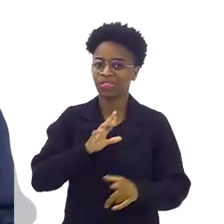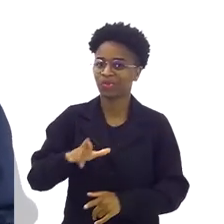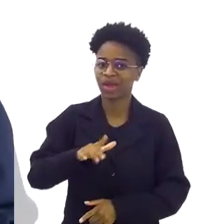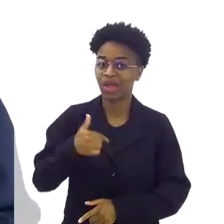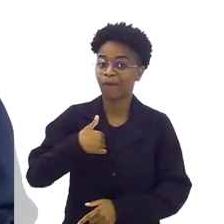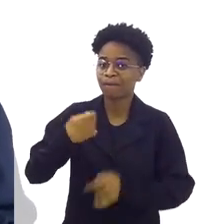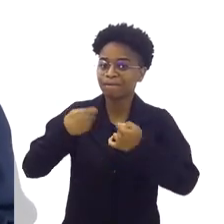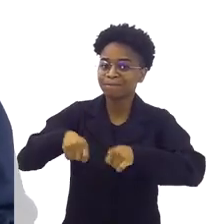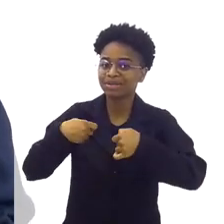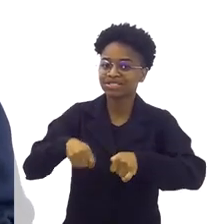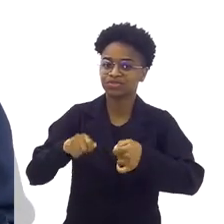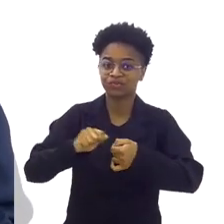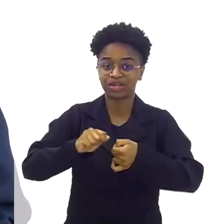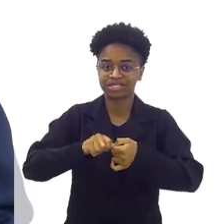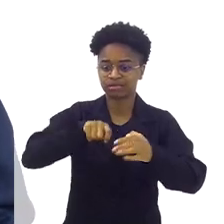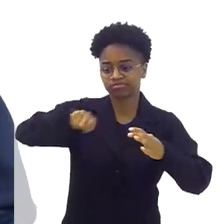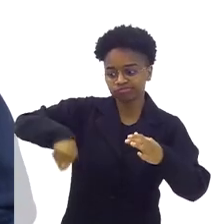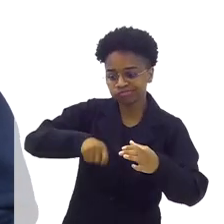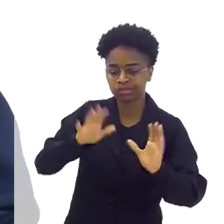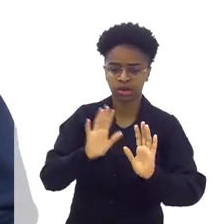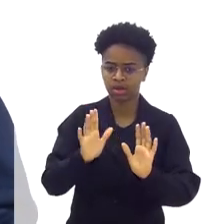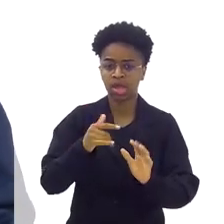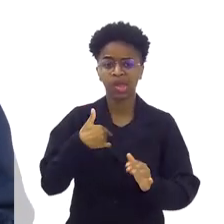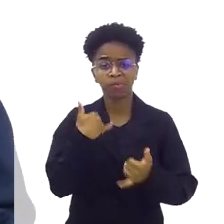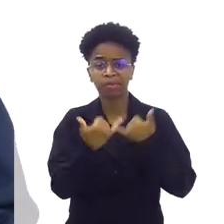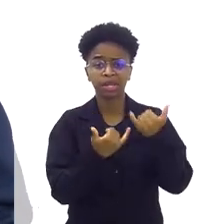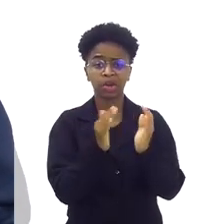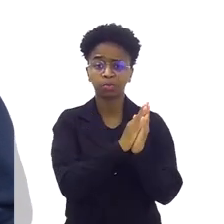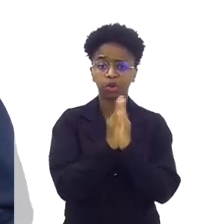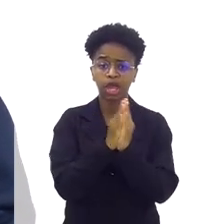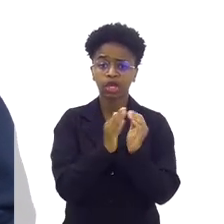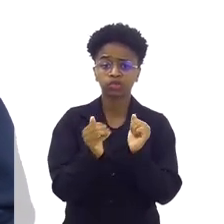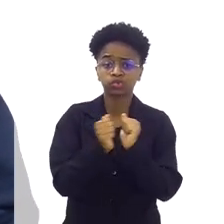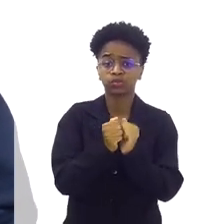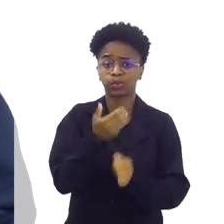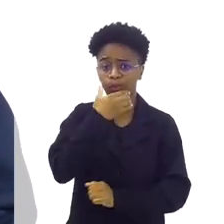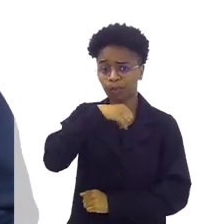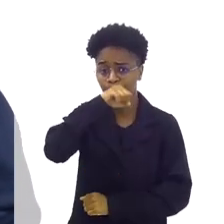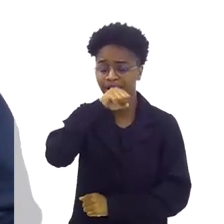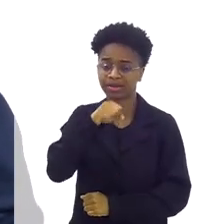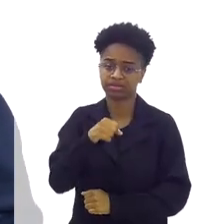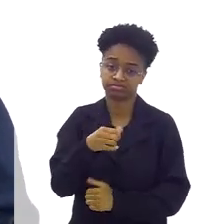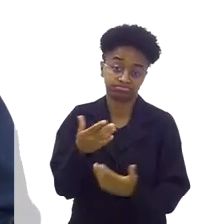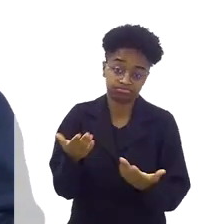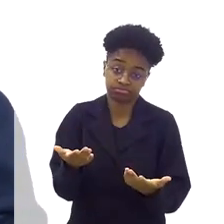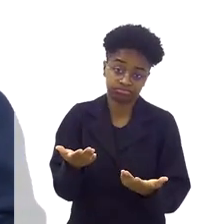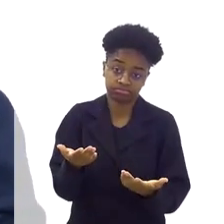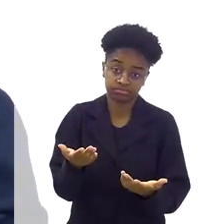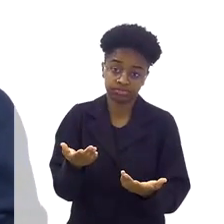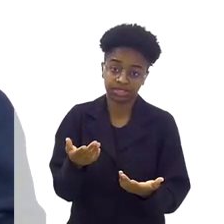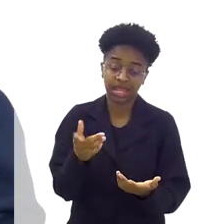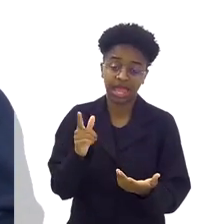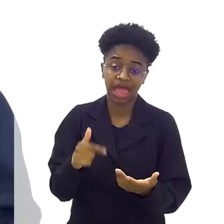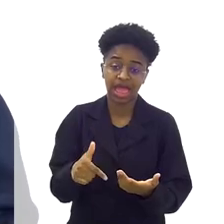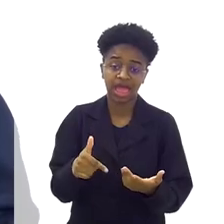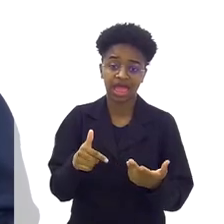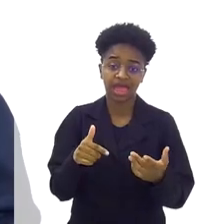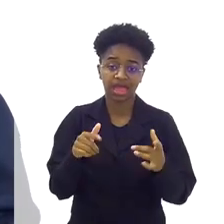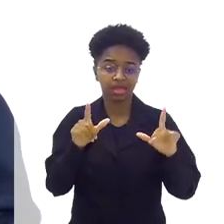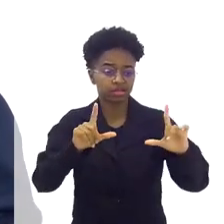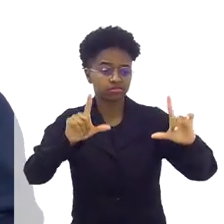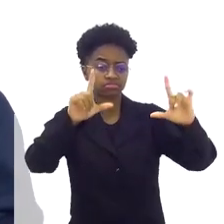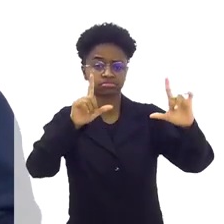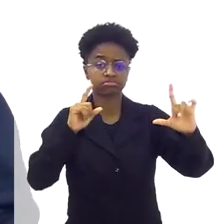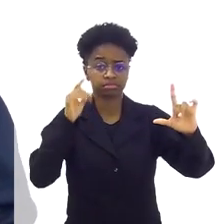jogo não é vamos comer, eu preciso fazer uma comida. Não, eu estou brincando de boneca com meu pai. Estou brincando de boneco com meu pai aqui, assim. É